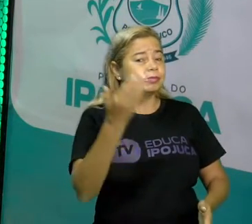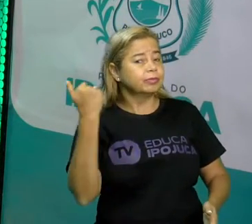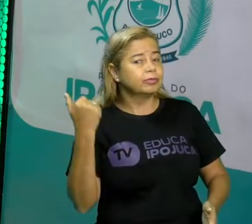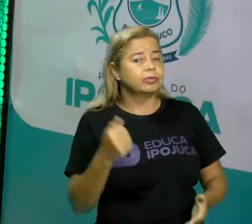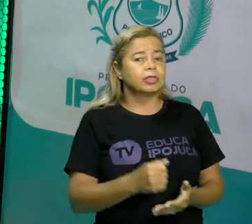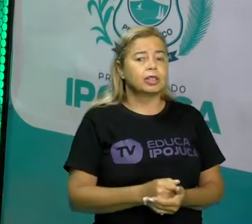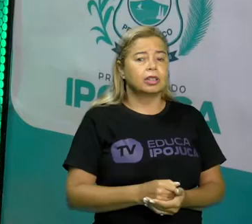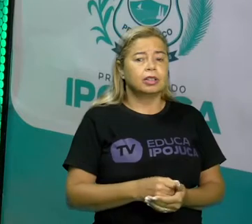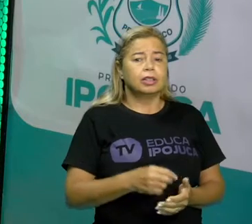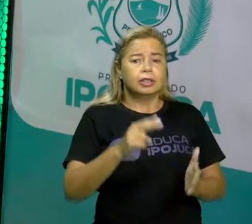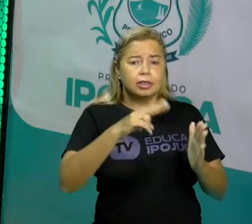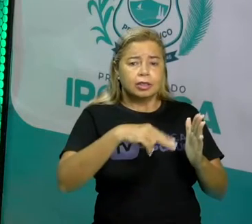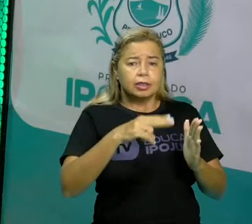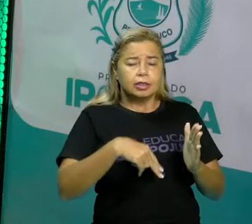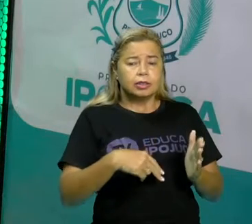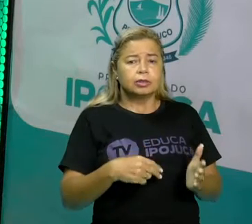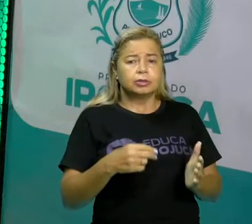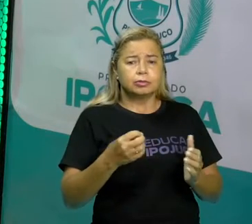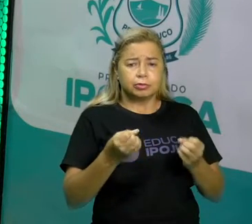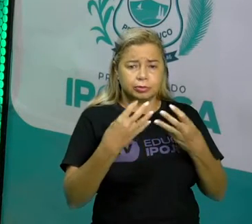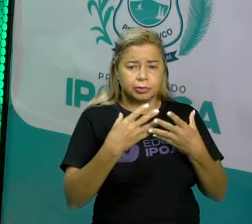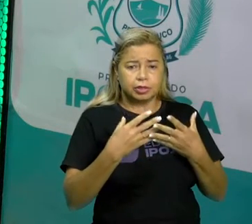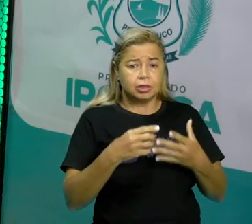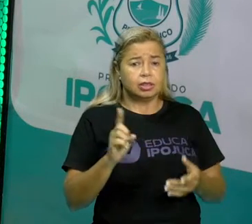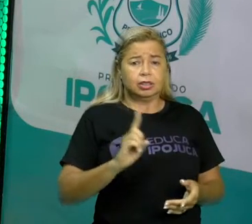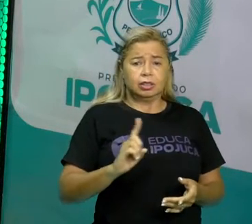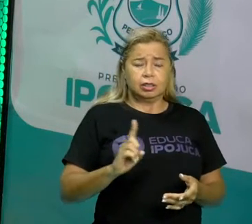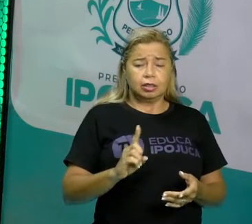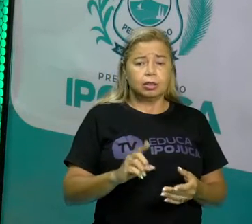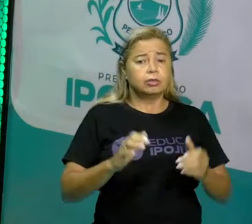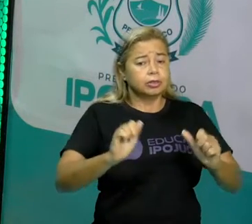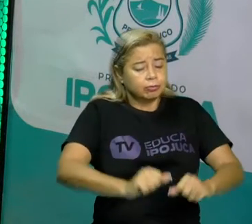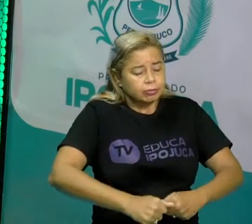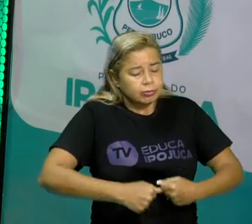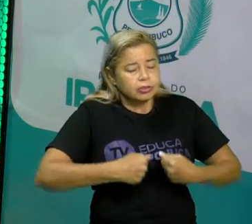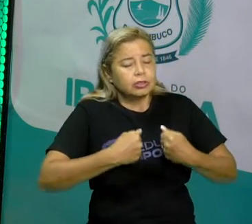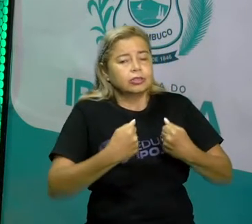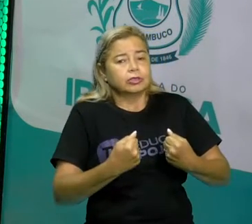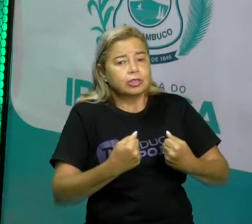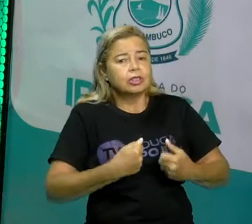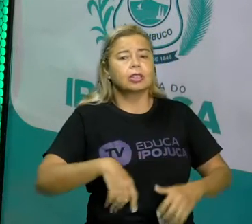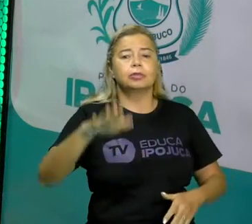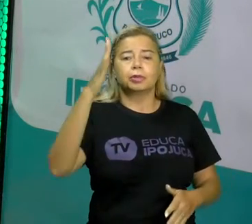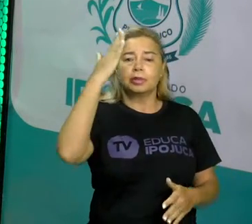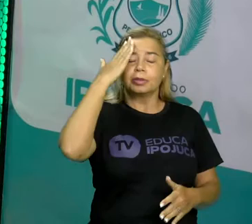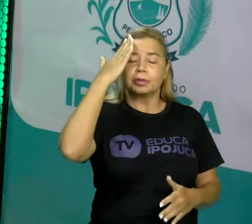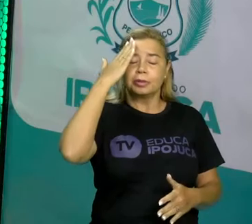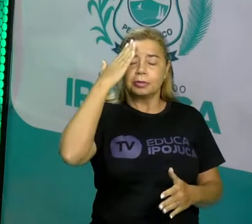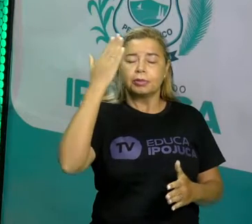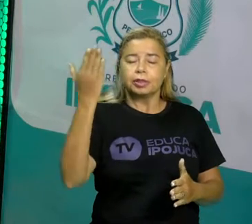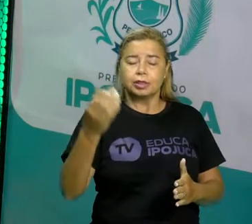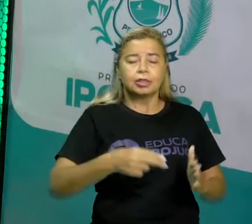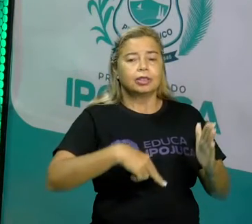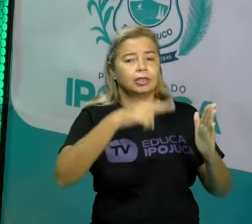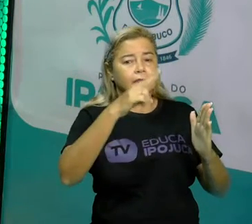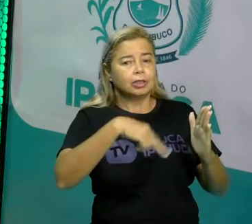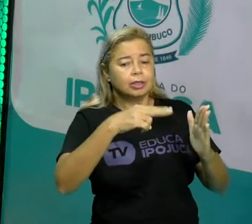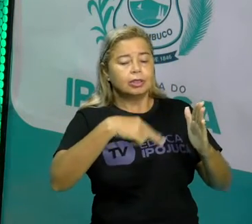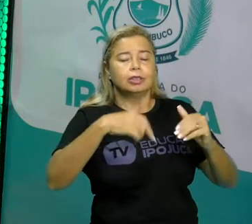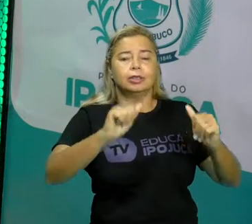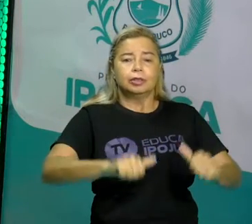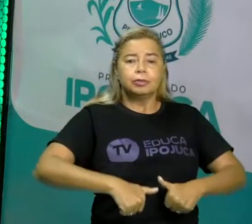Se você não está lendo bem, vamos nos esforçar para que a gente possa compreender e aprender a ler